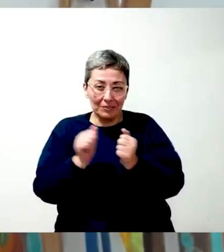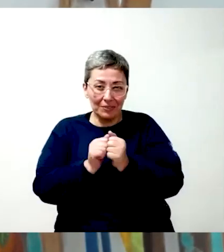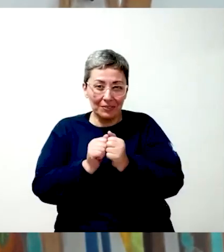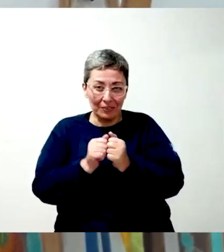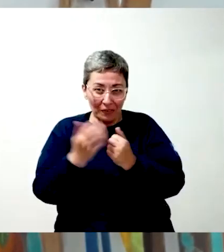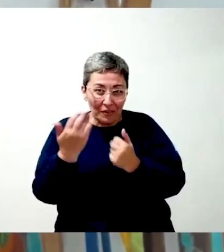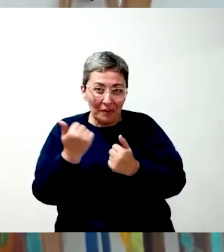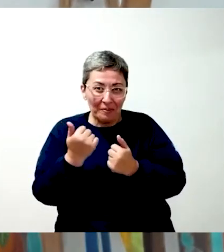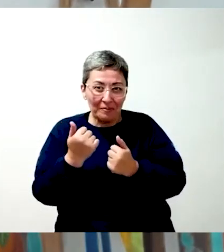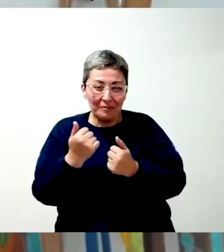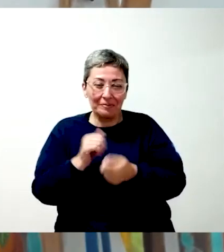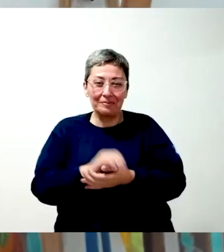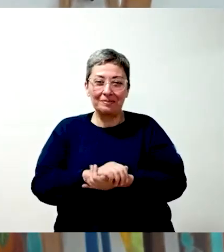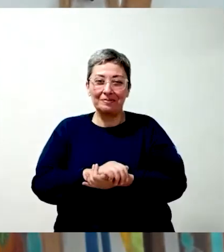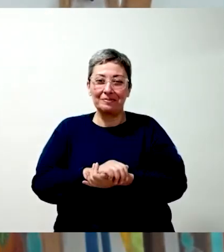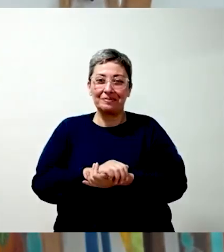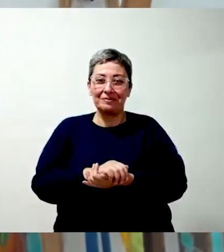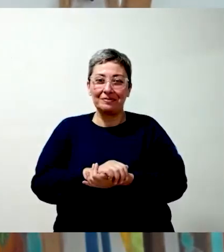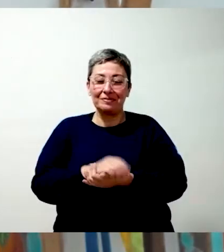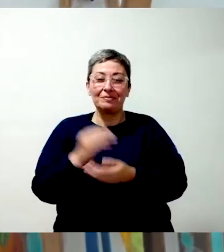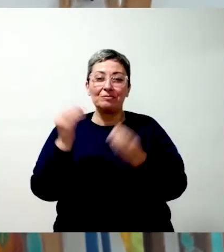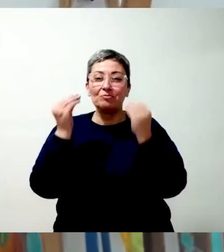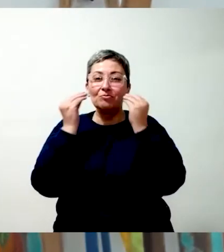Vamos juntos? Vamos juntos?